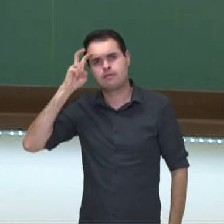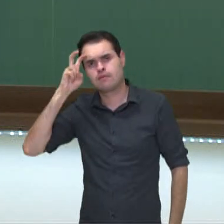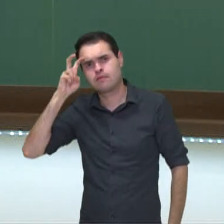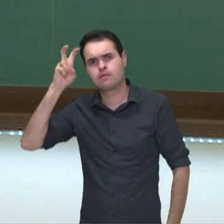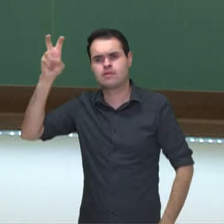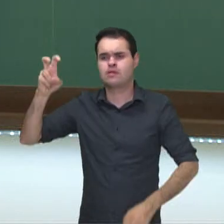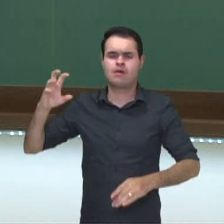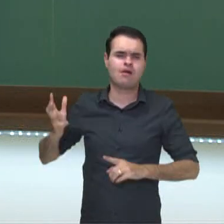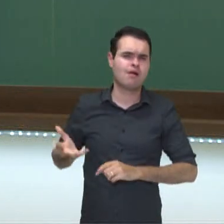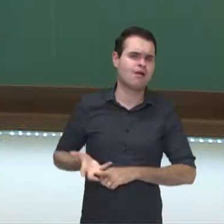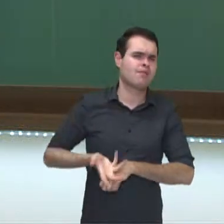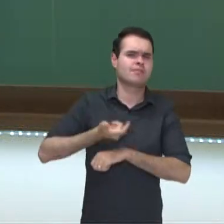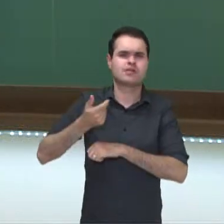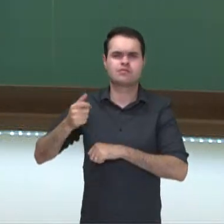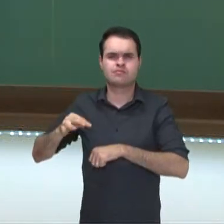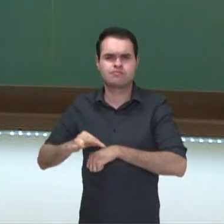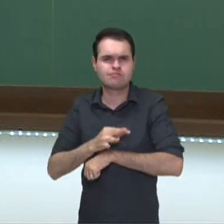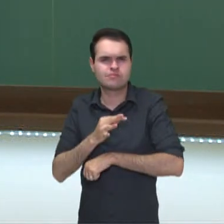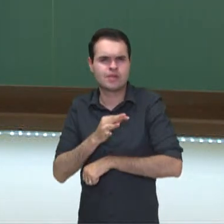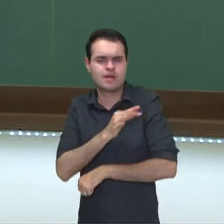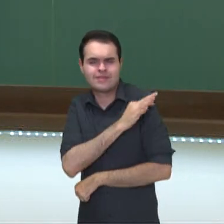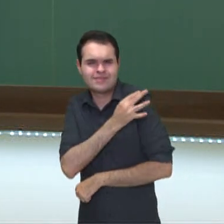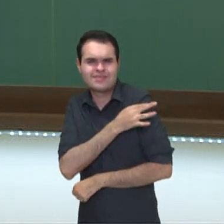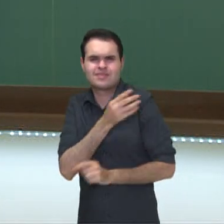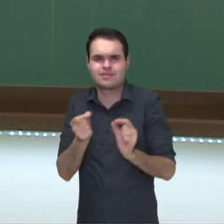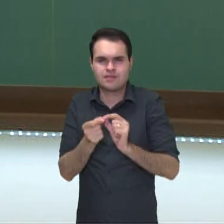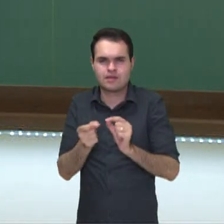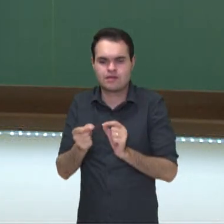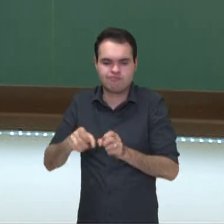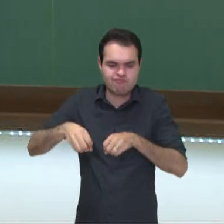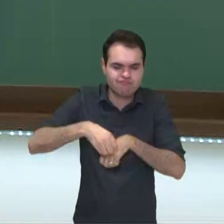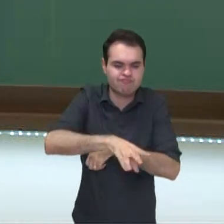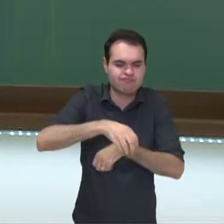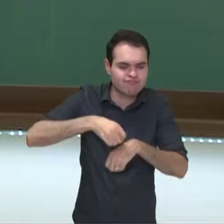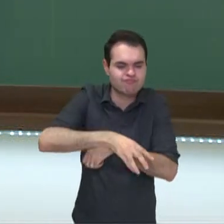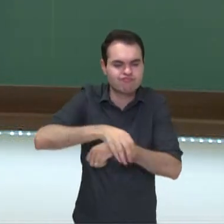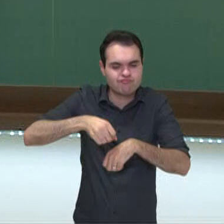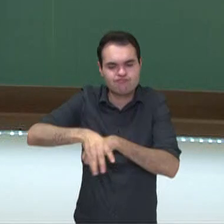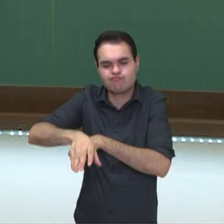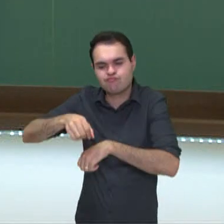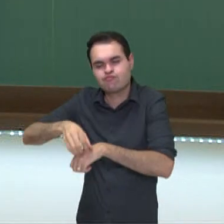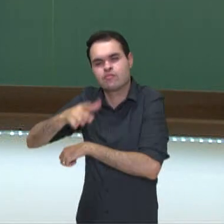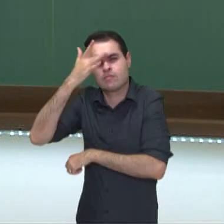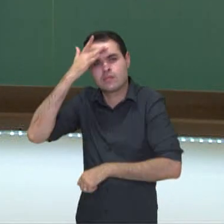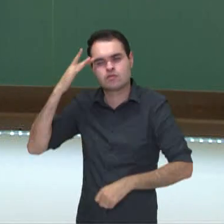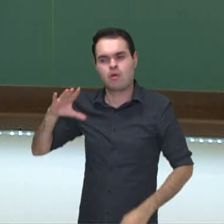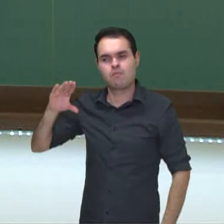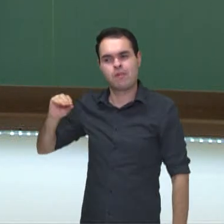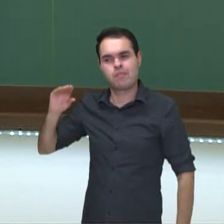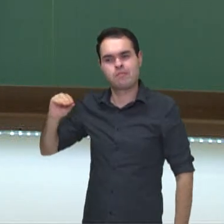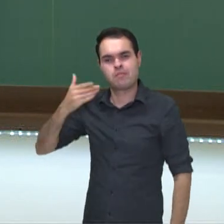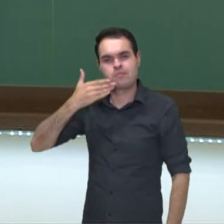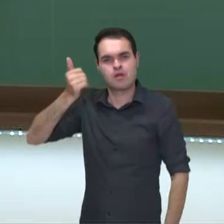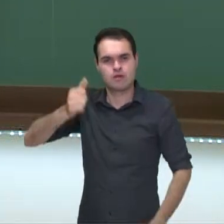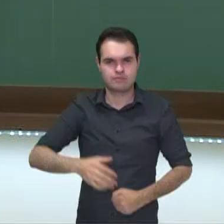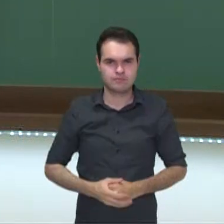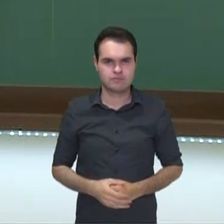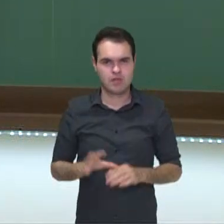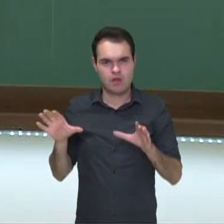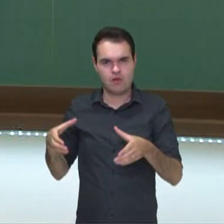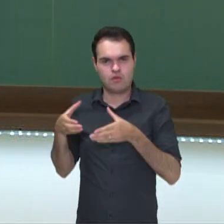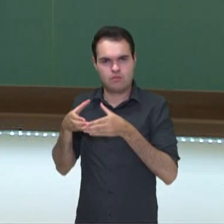com habilidades e técnicas para ensinar as pessoas, os cidadãos, a falarem melhor. Esse